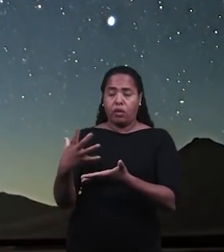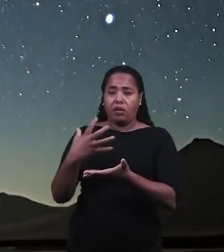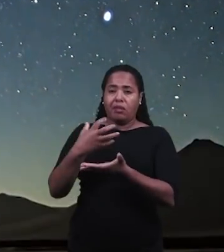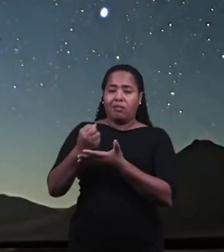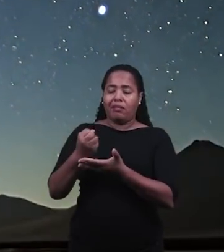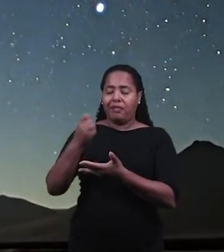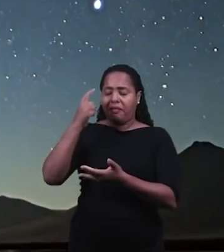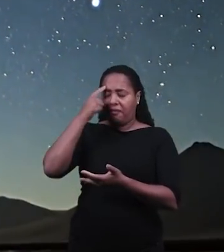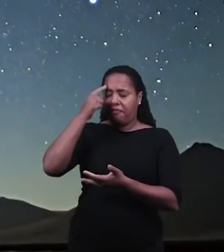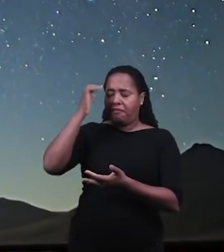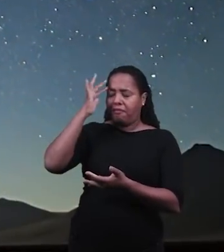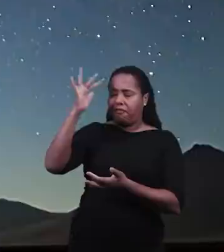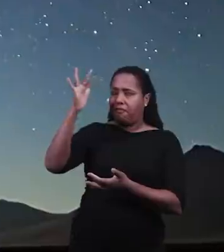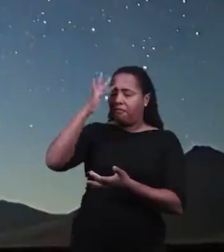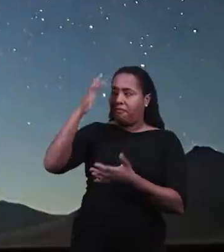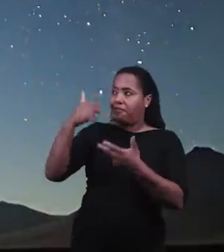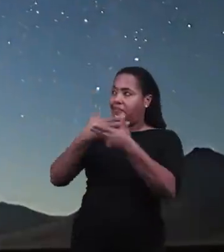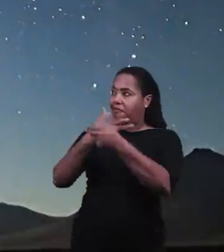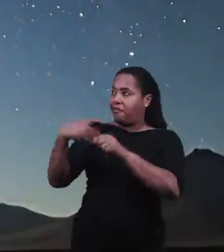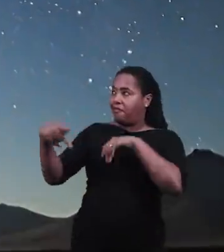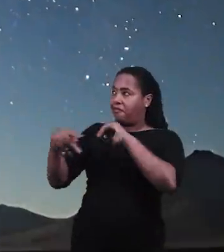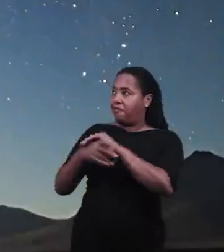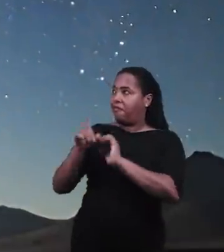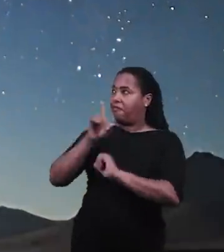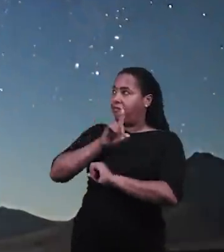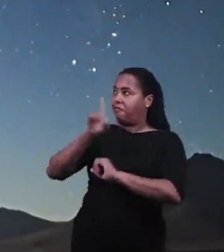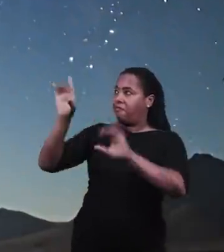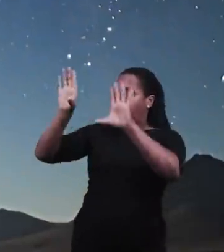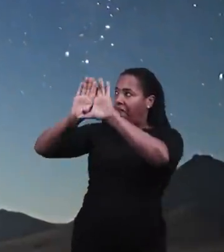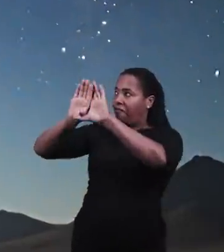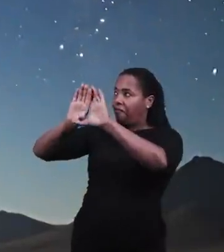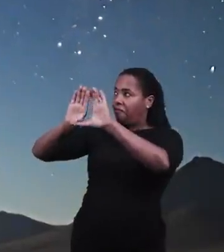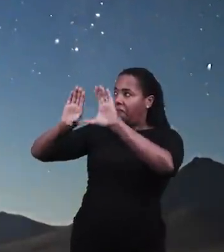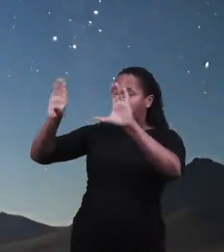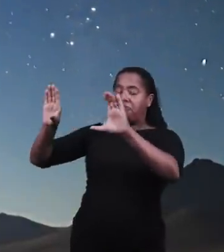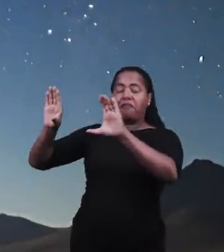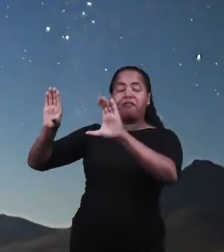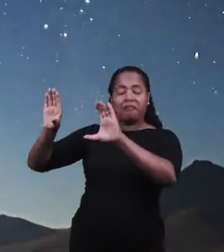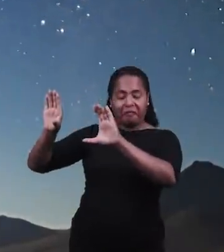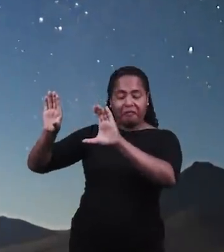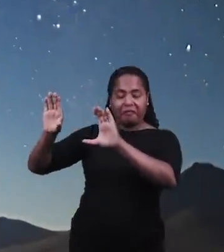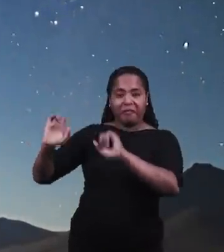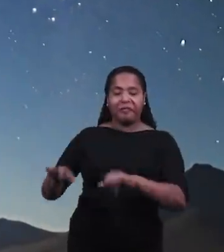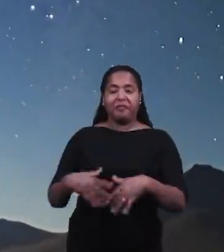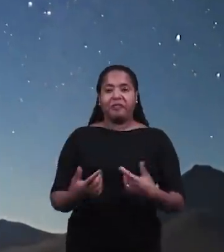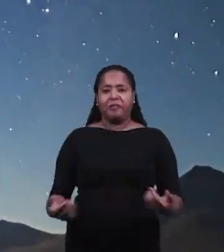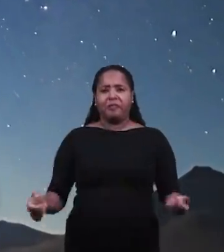coisas lá de cima que se aproxima o reino de Deus.